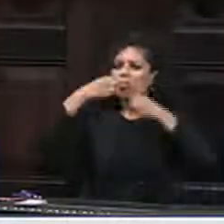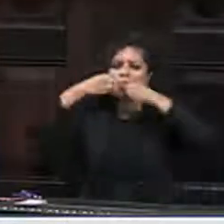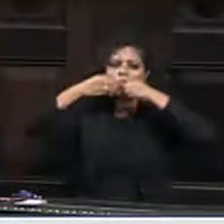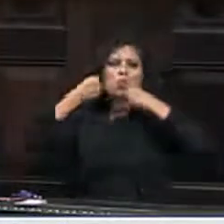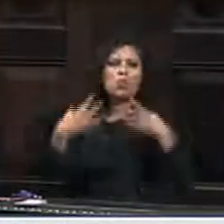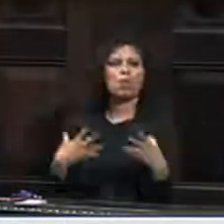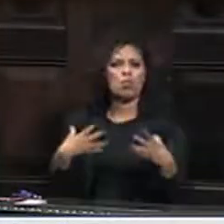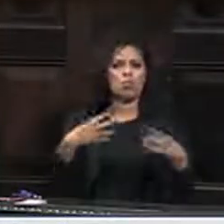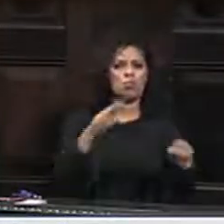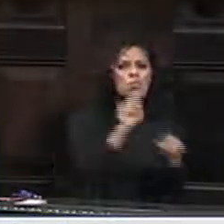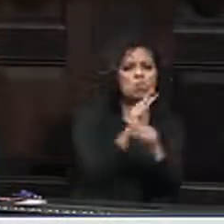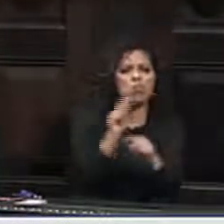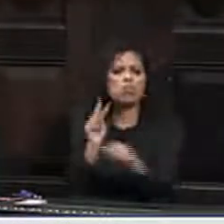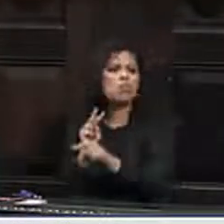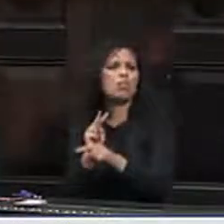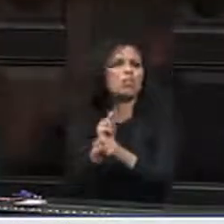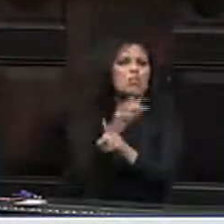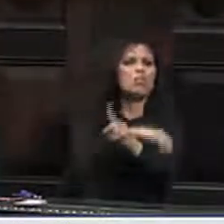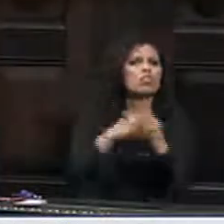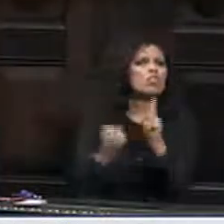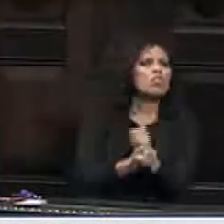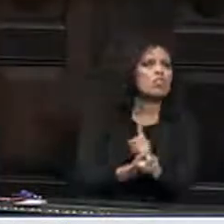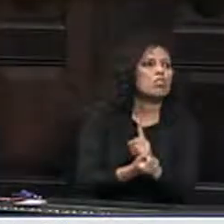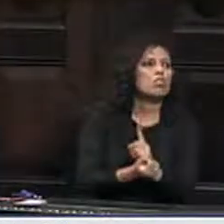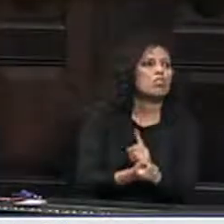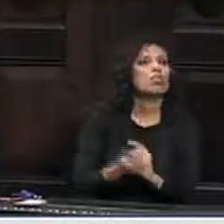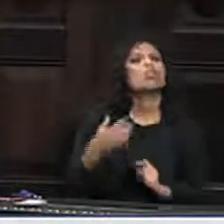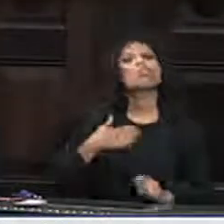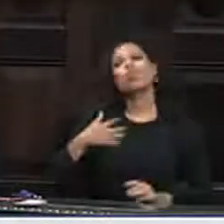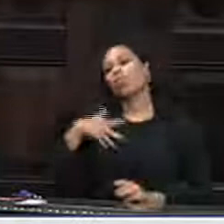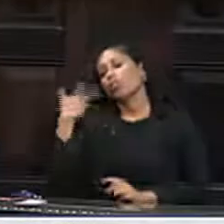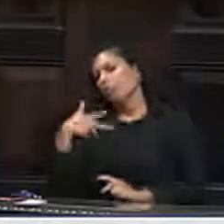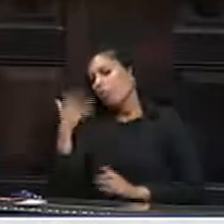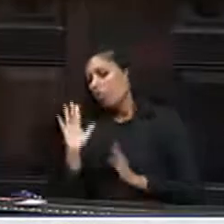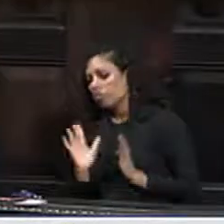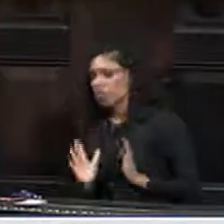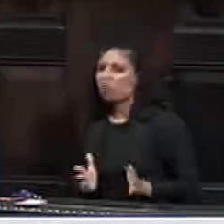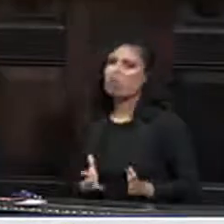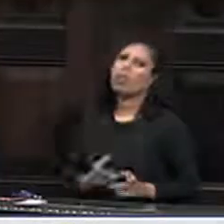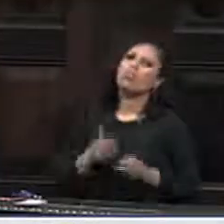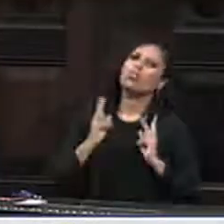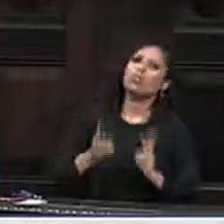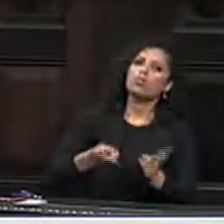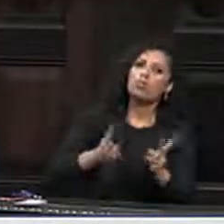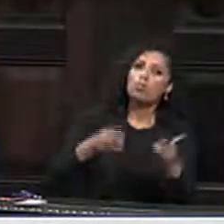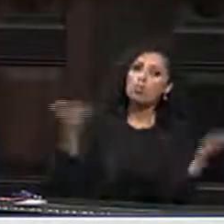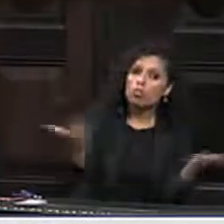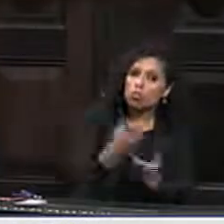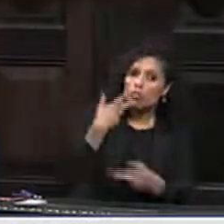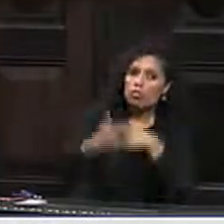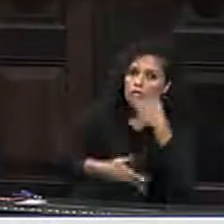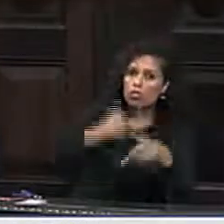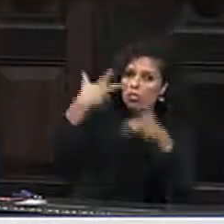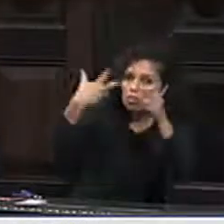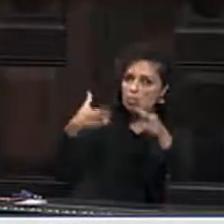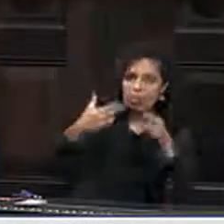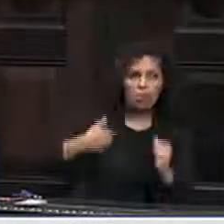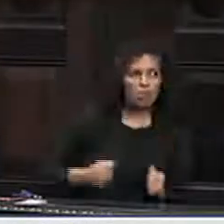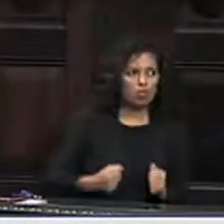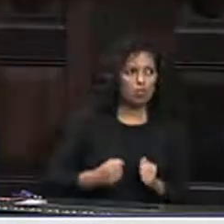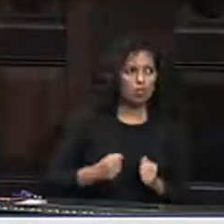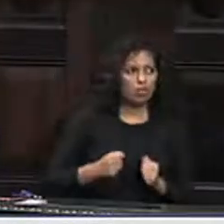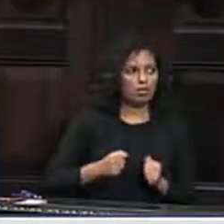de proteção da sociedade. E eu dizia aqui, e continuo a repetir,